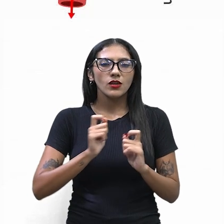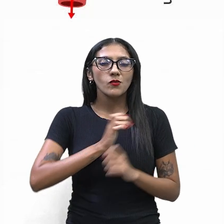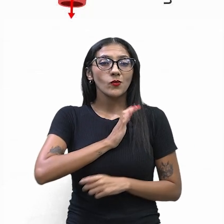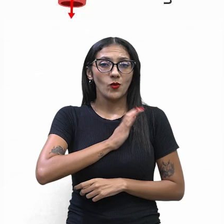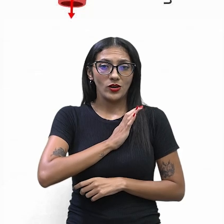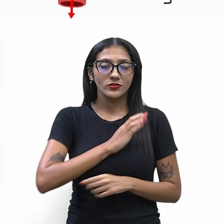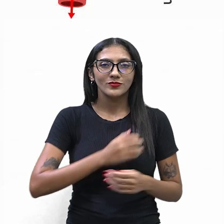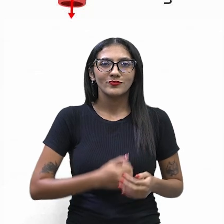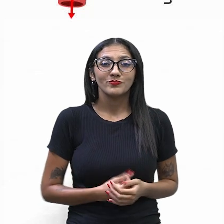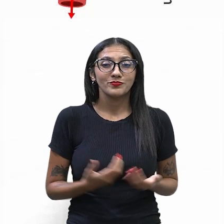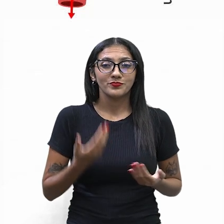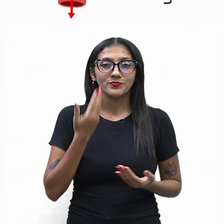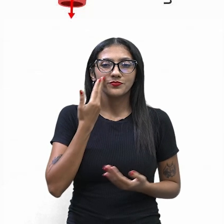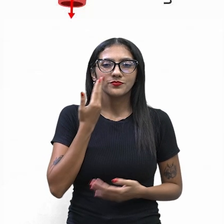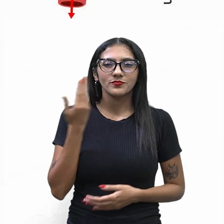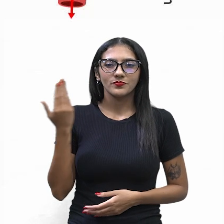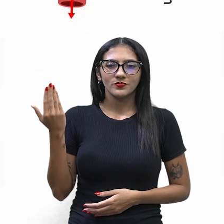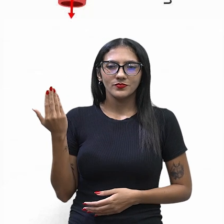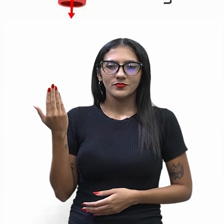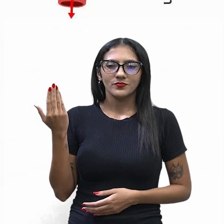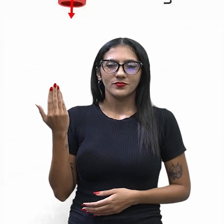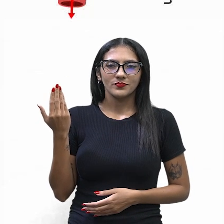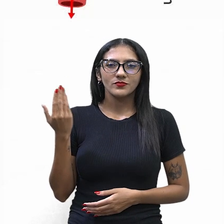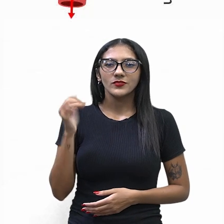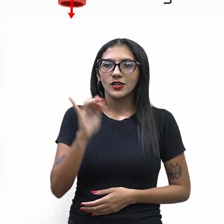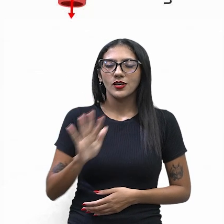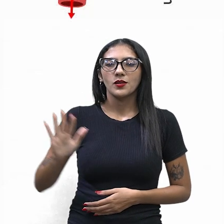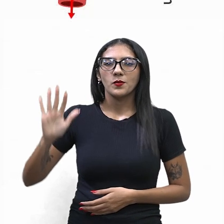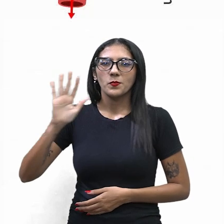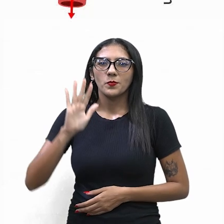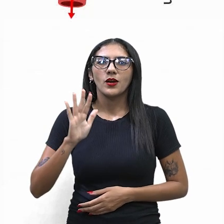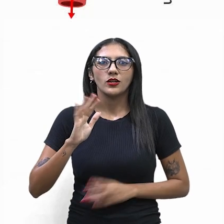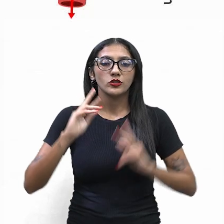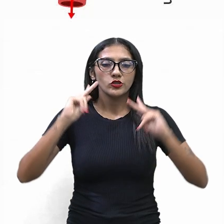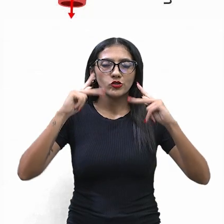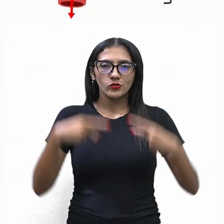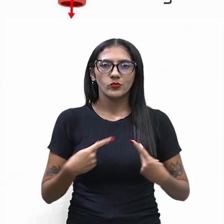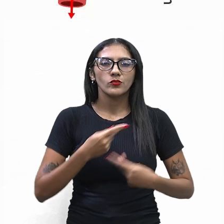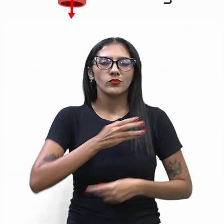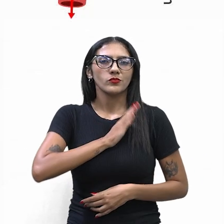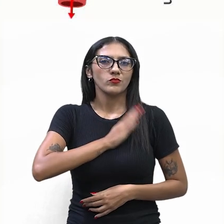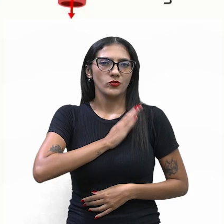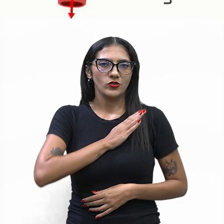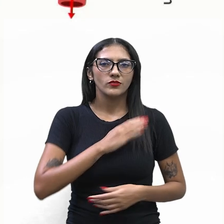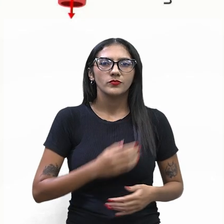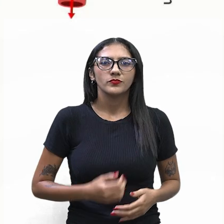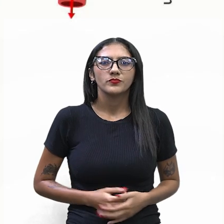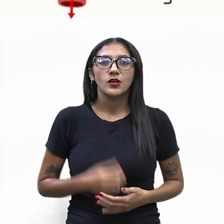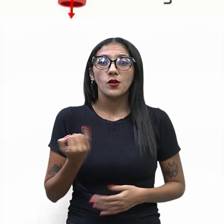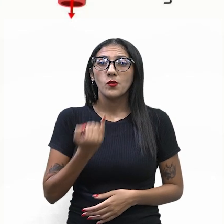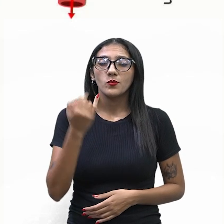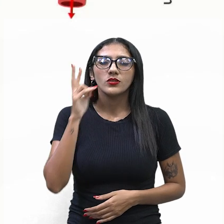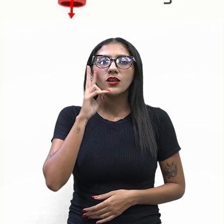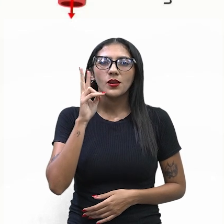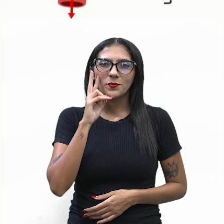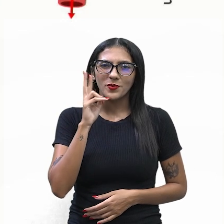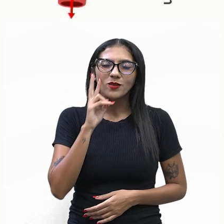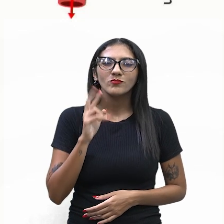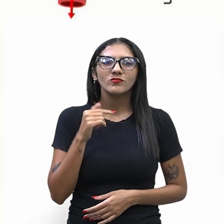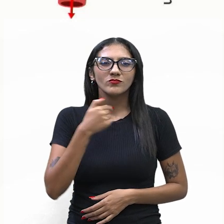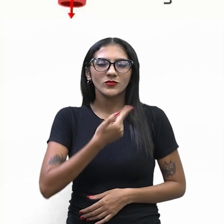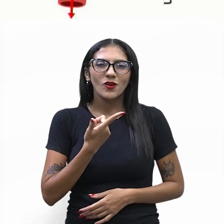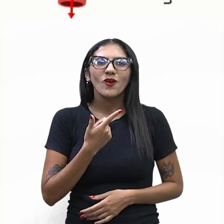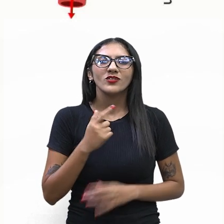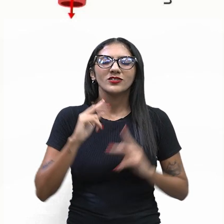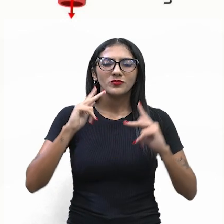está observando a imagem do nosso coração humano, tá? É importante lembrar que dos mamíferos, é diferente de